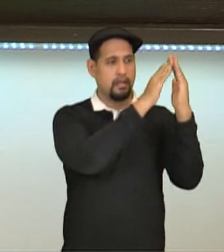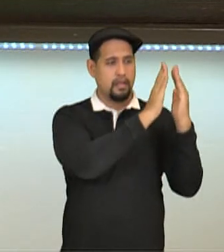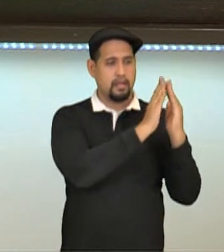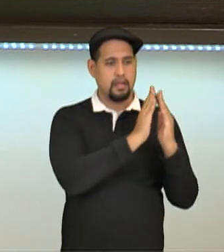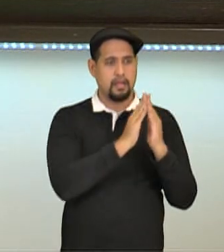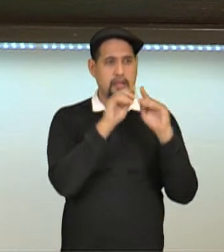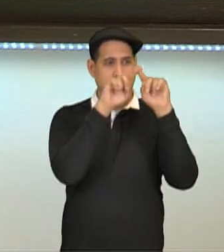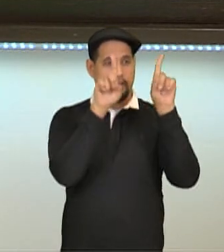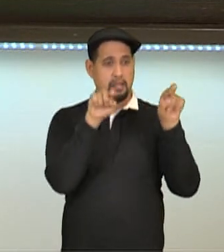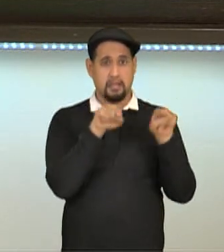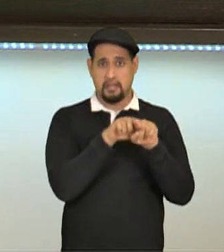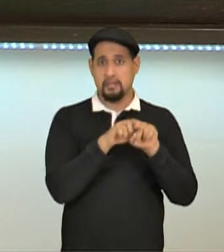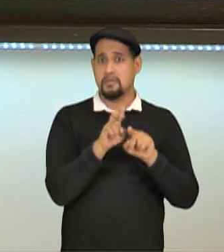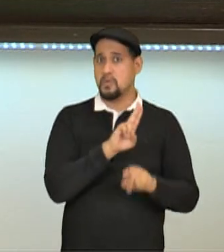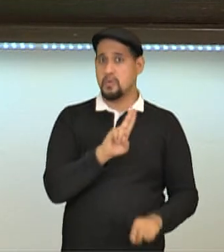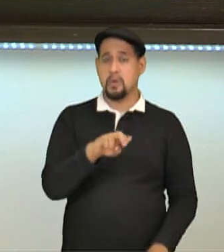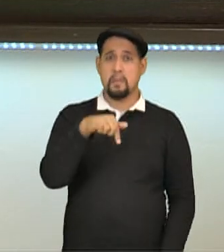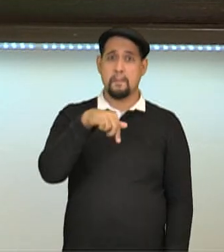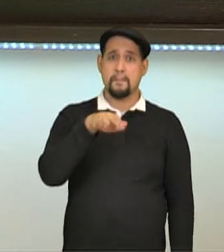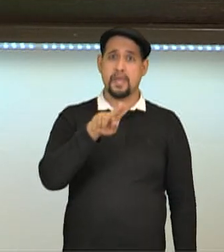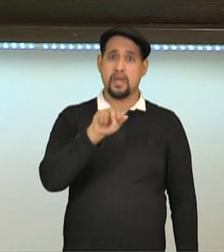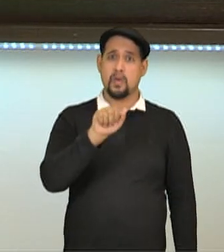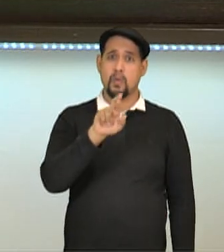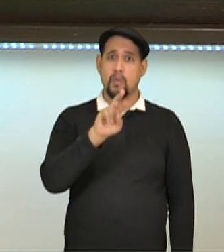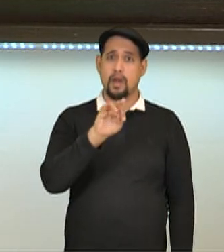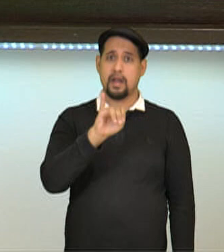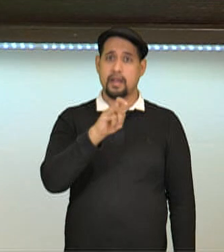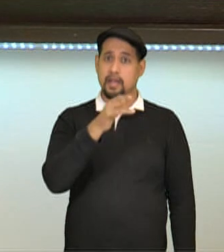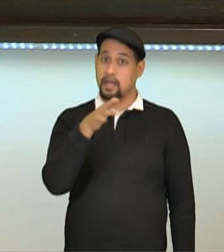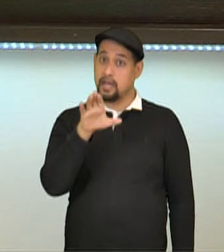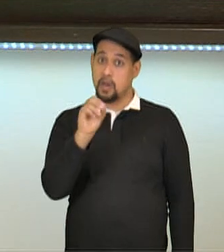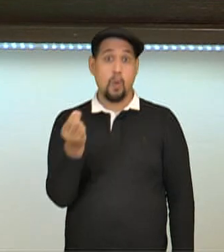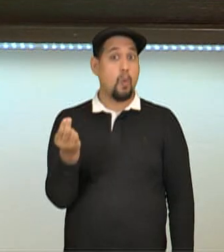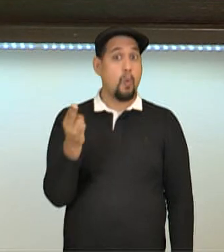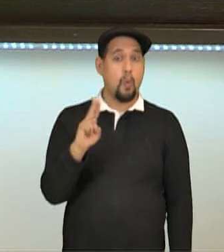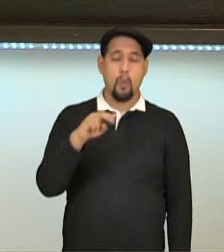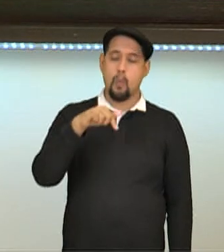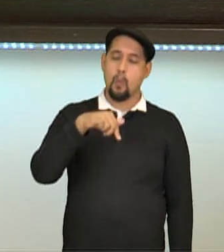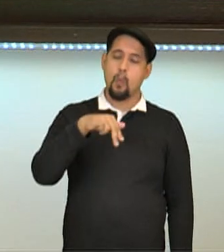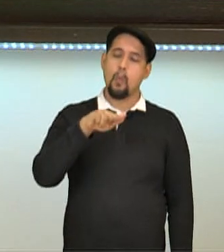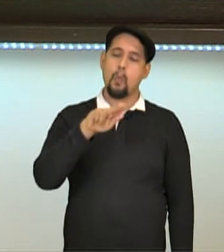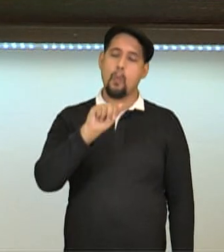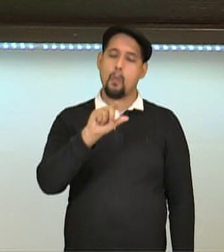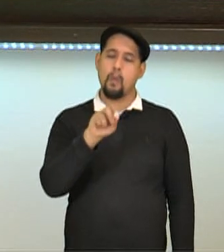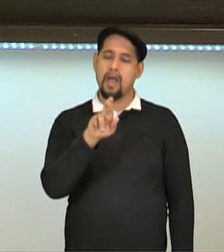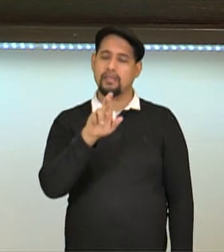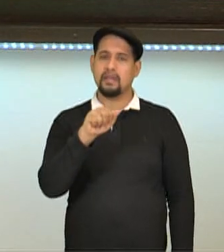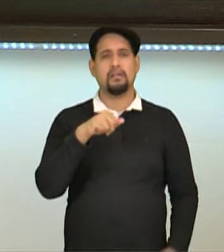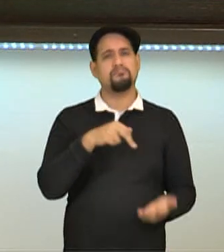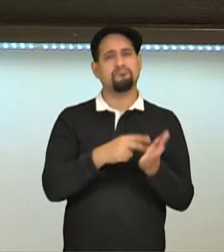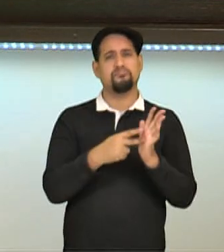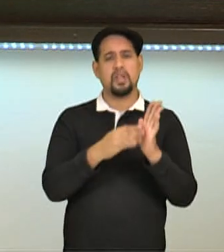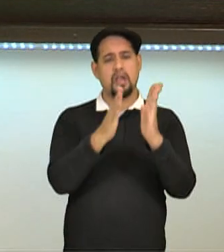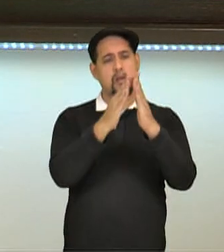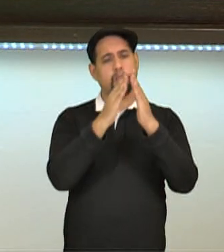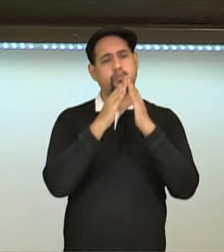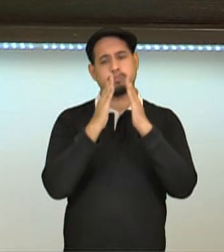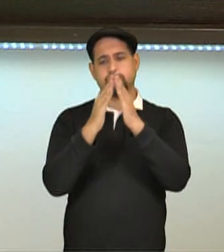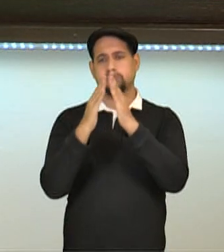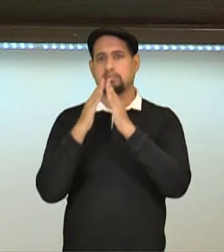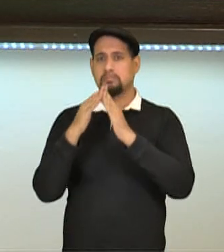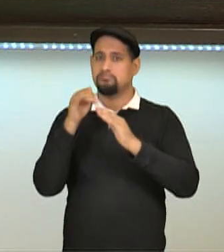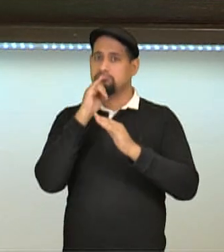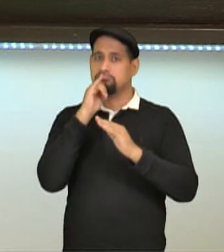quarteirão, ou é chamado de quadra. Mas é ali o entorno feito pelas ruas, certo? Aquela região cercada ali pelas ruas e